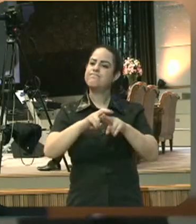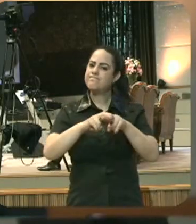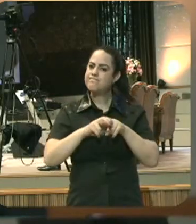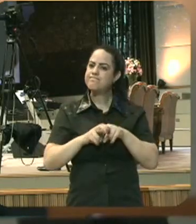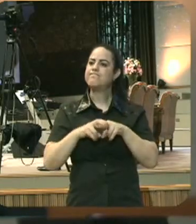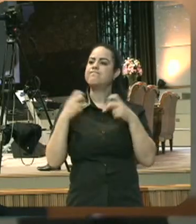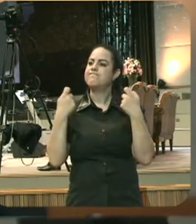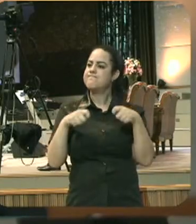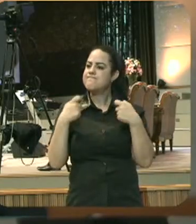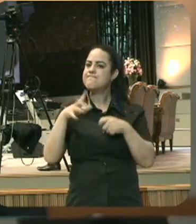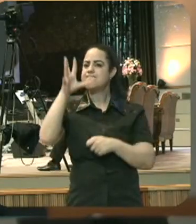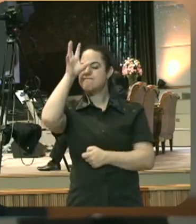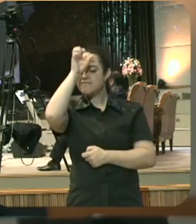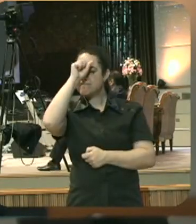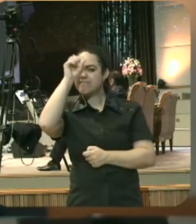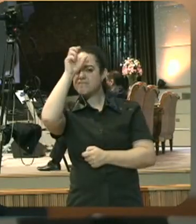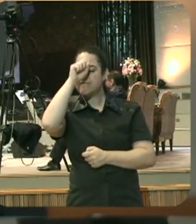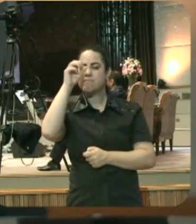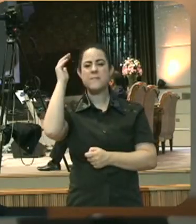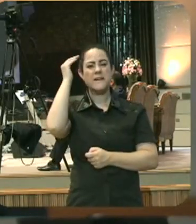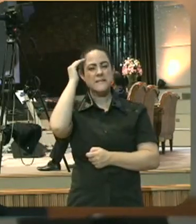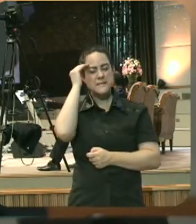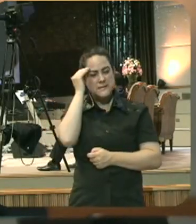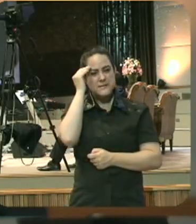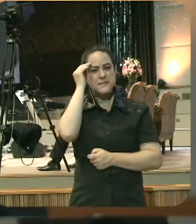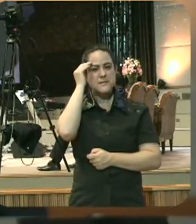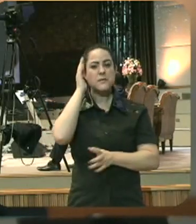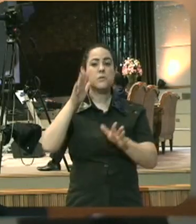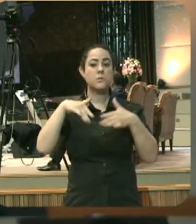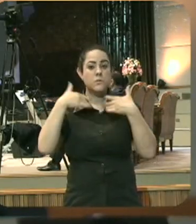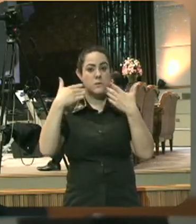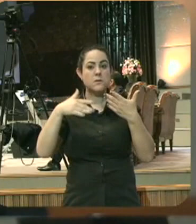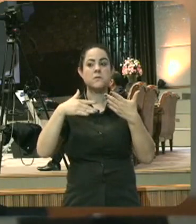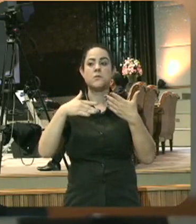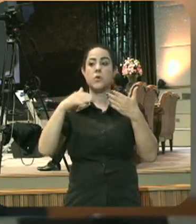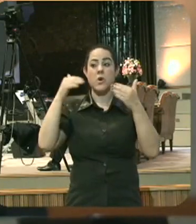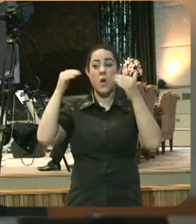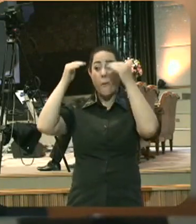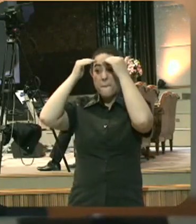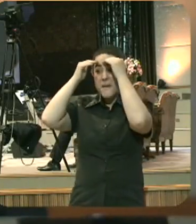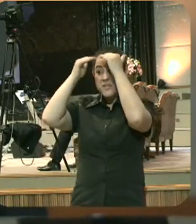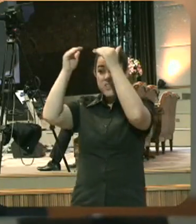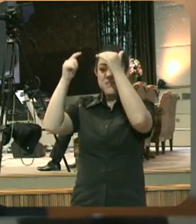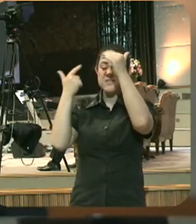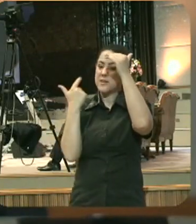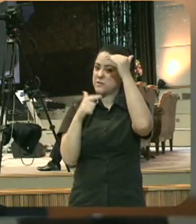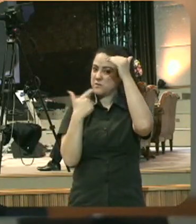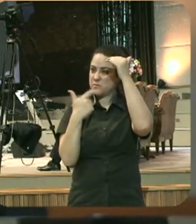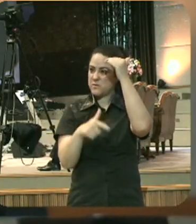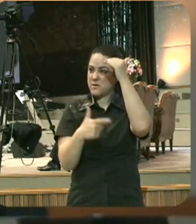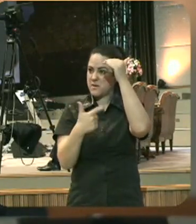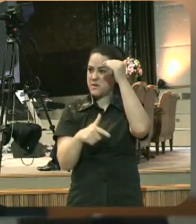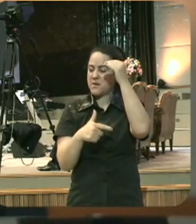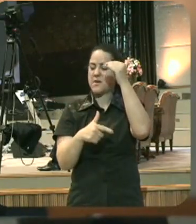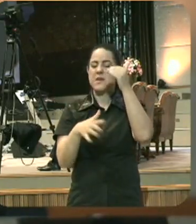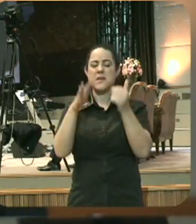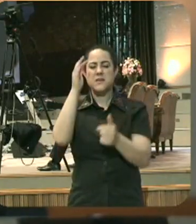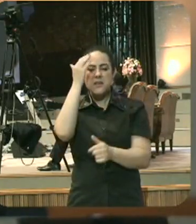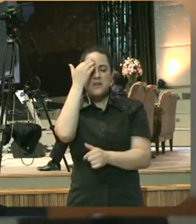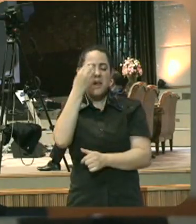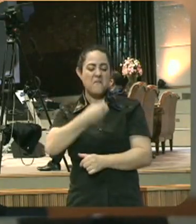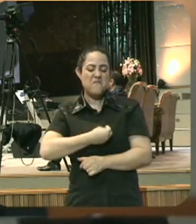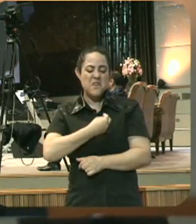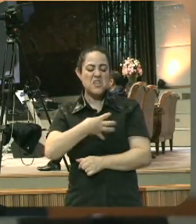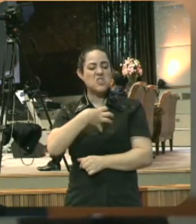estavam precisando aprender e entender que quando desobedecemos ao Senhor e tentamos viver